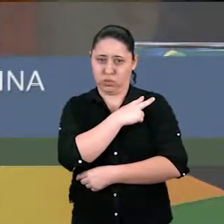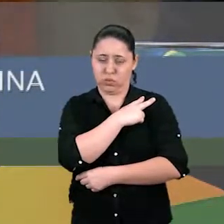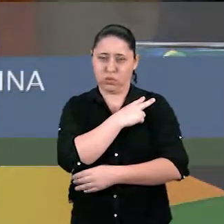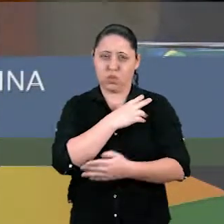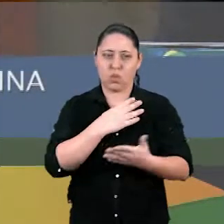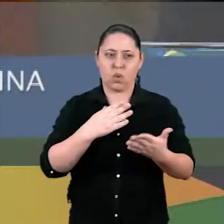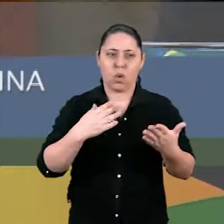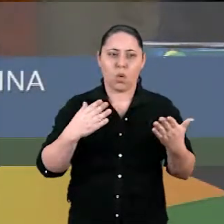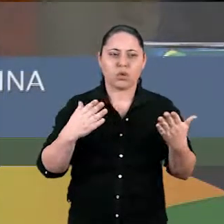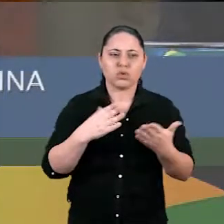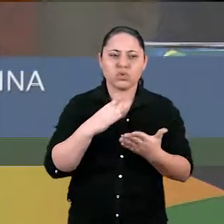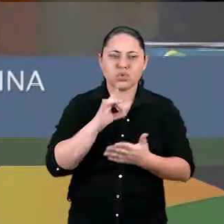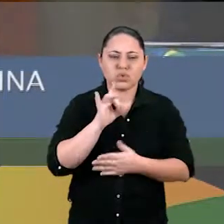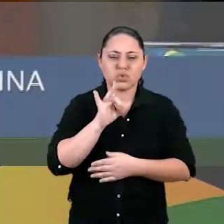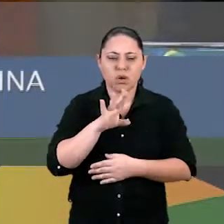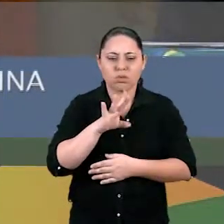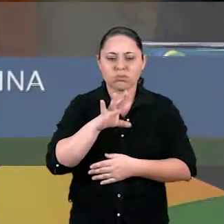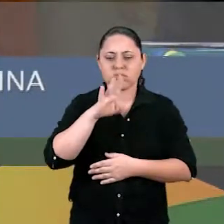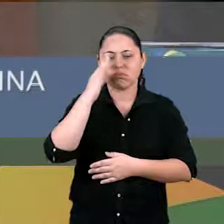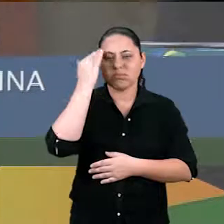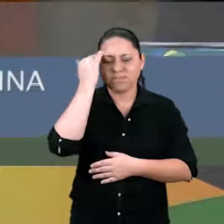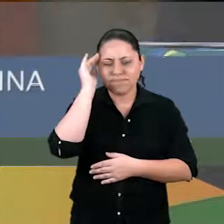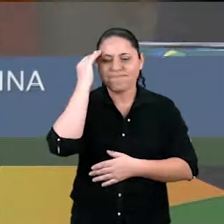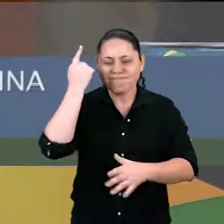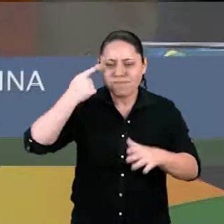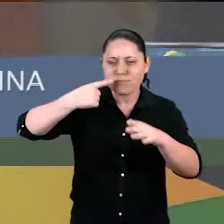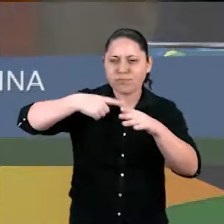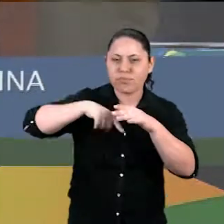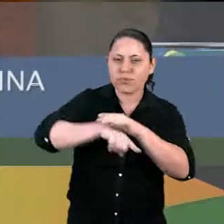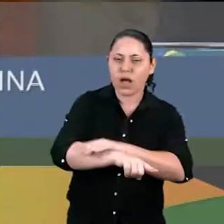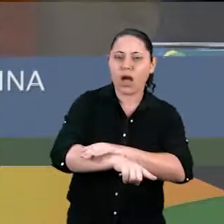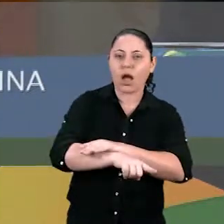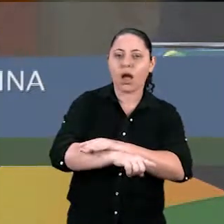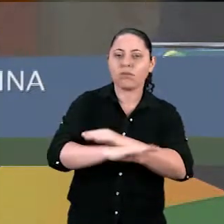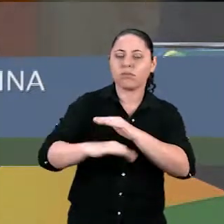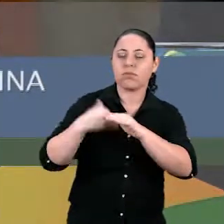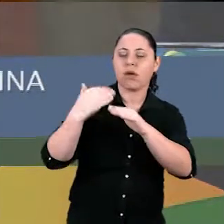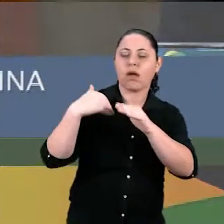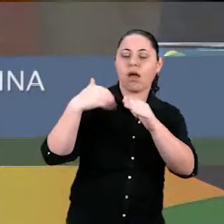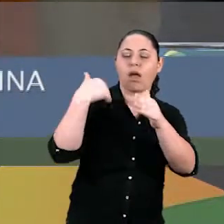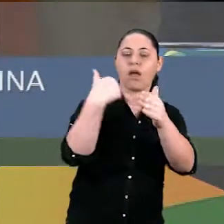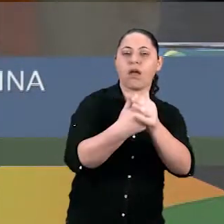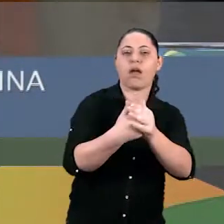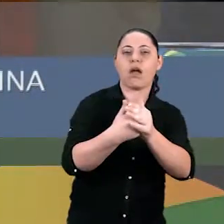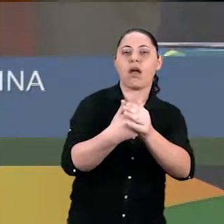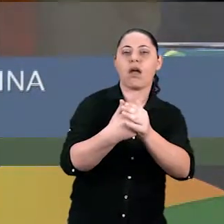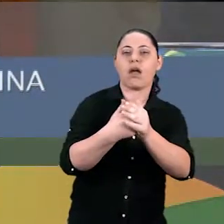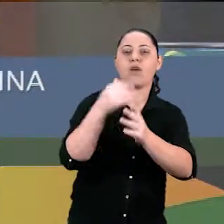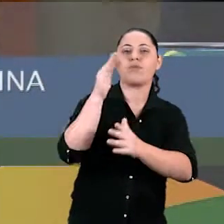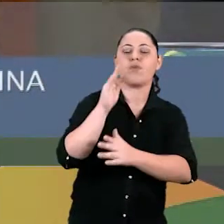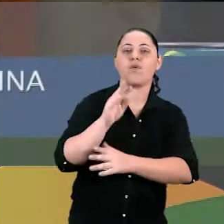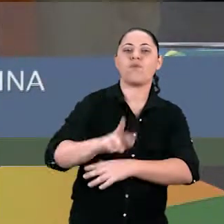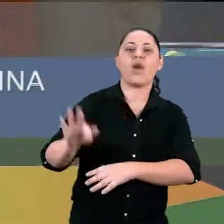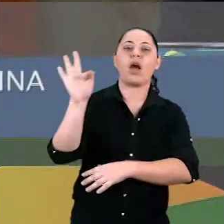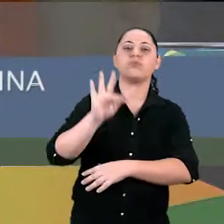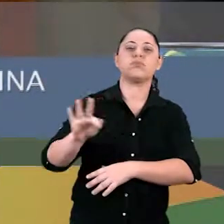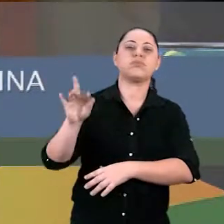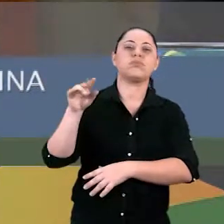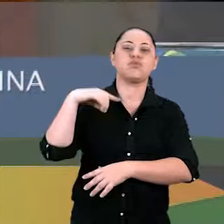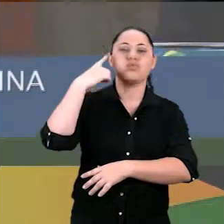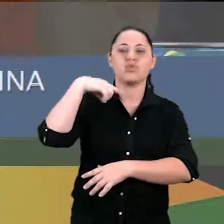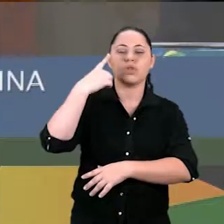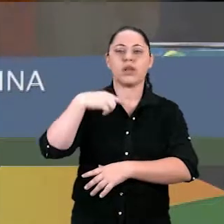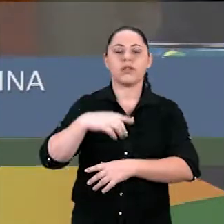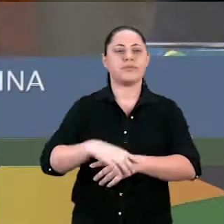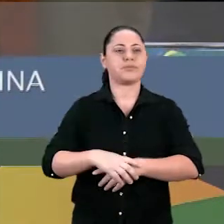2º grau, hoje no ensino médio, e que eu só entendi na sua profundidade ao longo da minha faculdade de Direito. E o verso